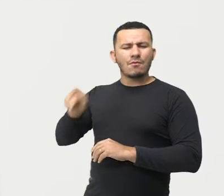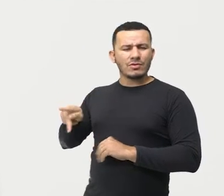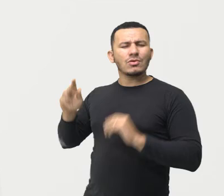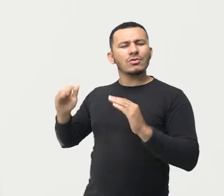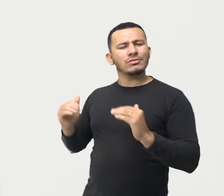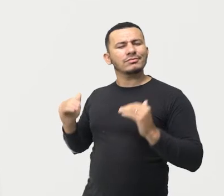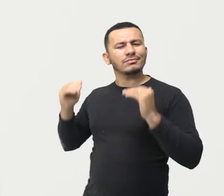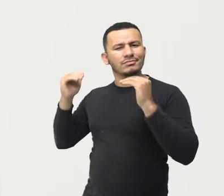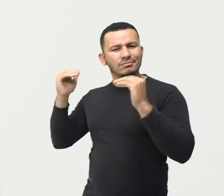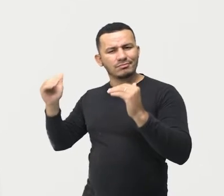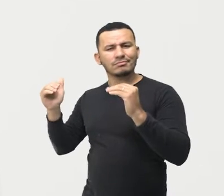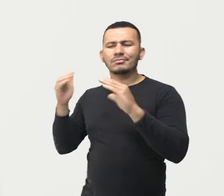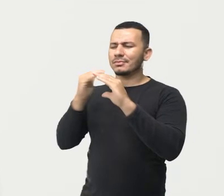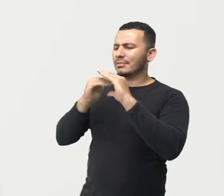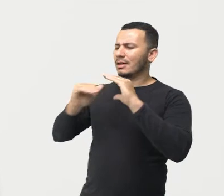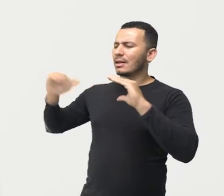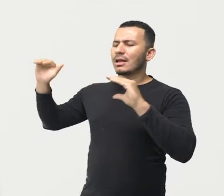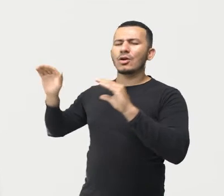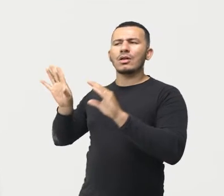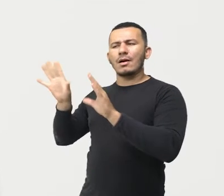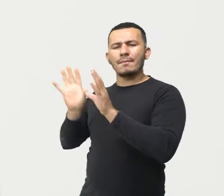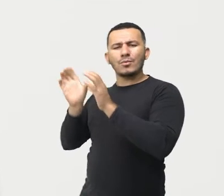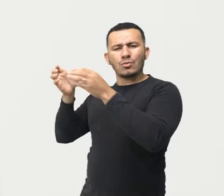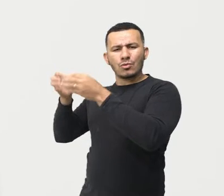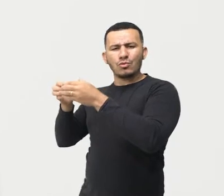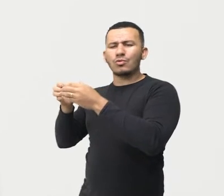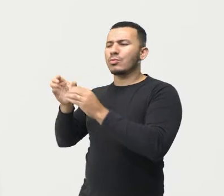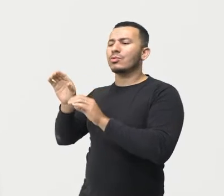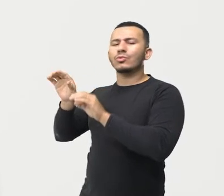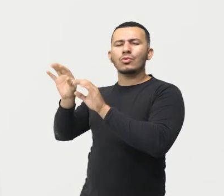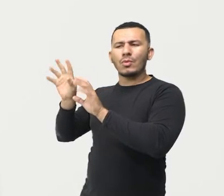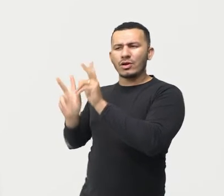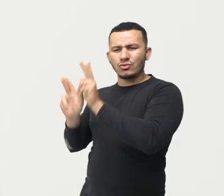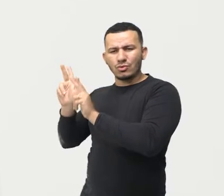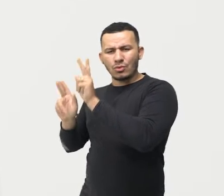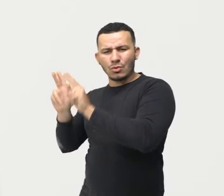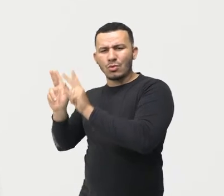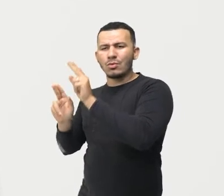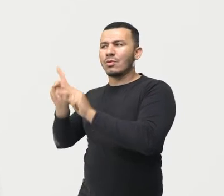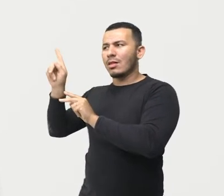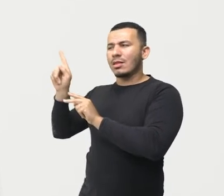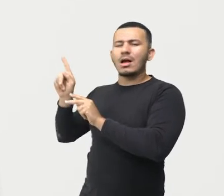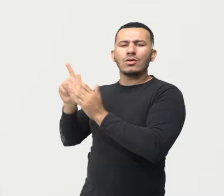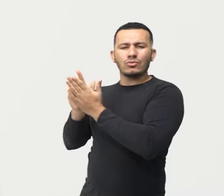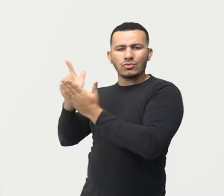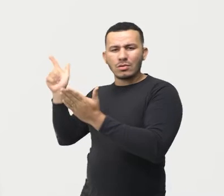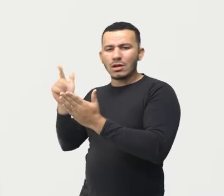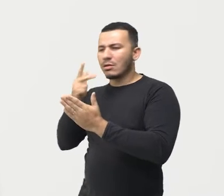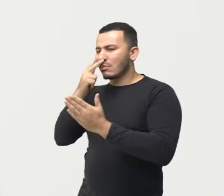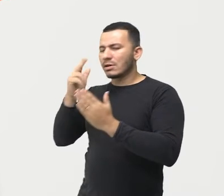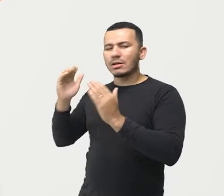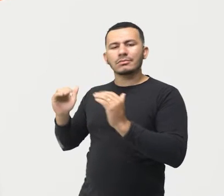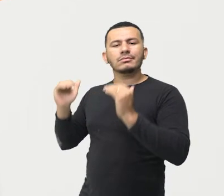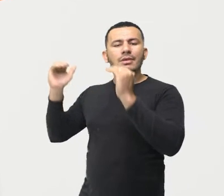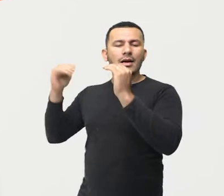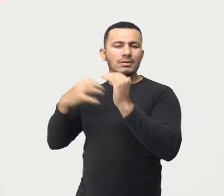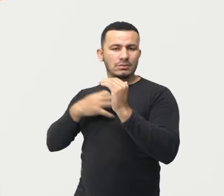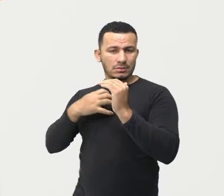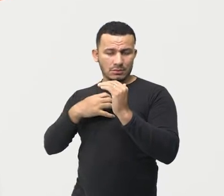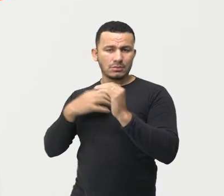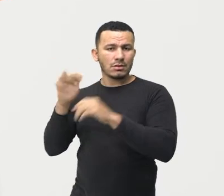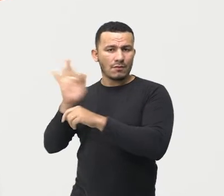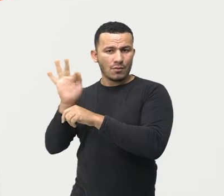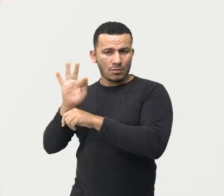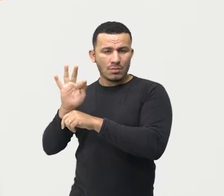educadora, dirigida, né, à redação, ao editor do jornal e tudo mais, eles adotam um tom mais formal. Olhem